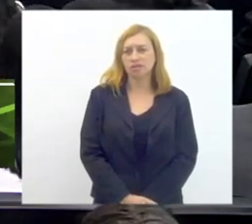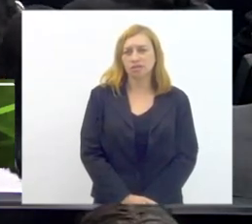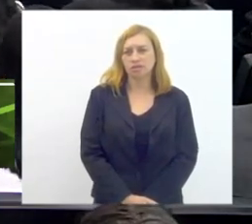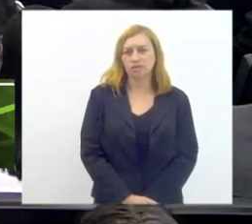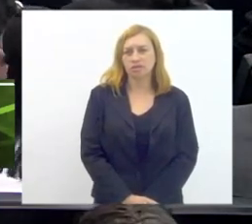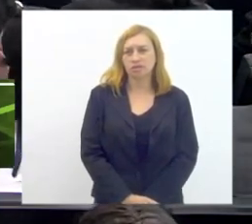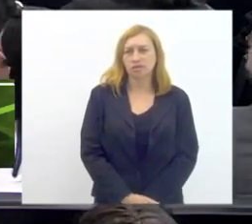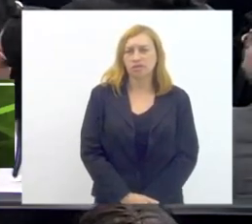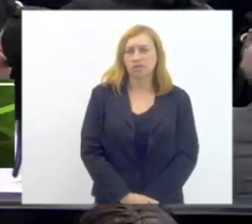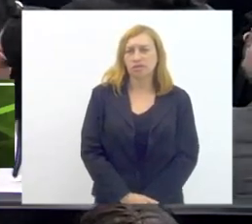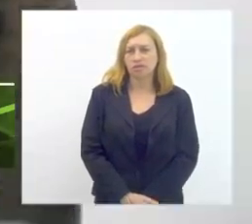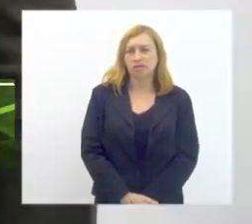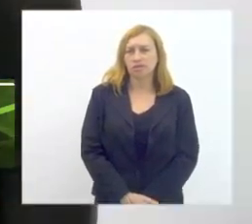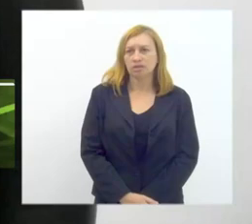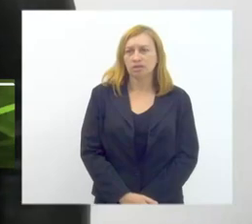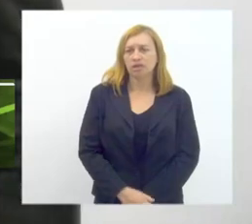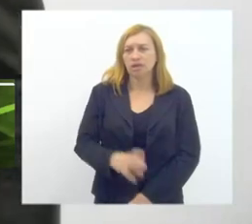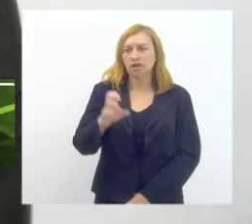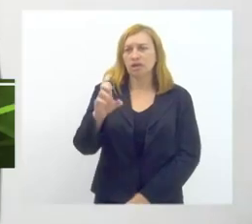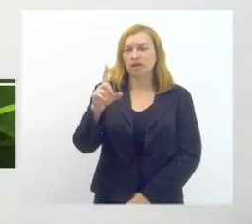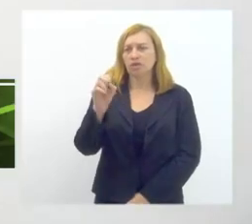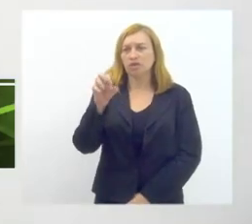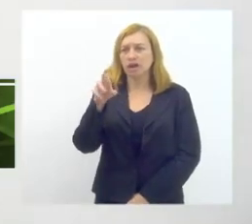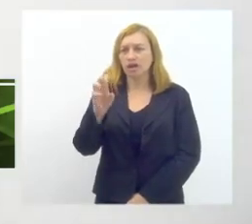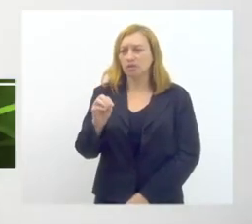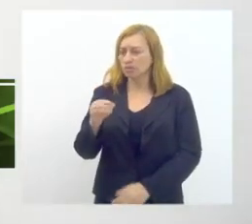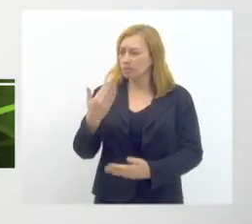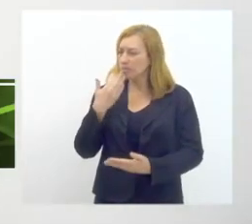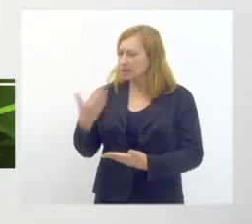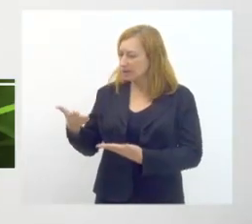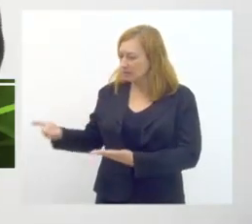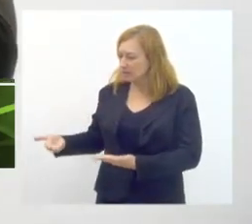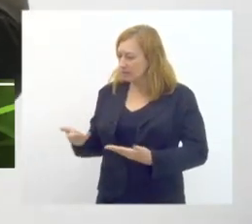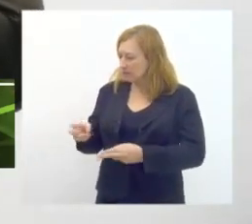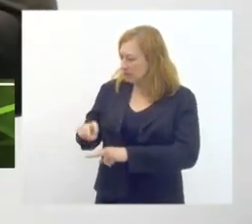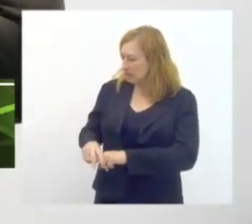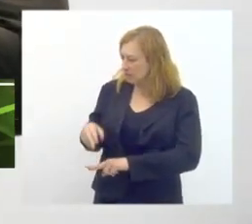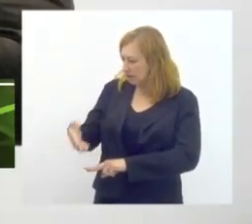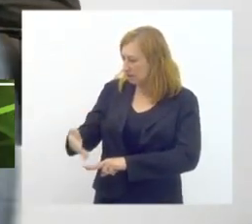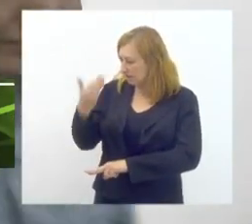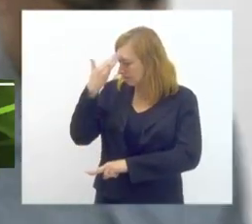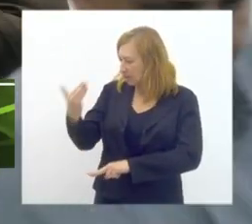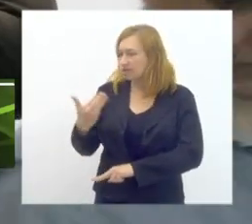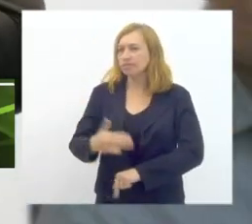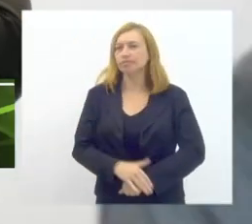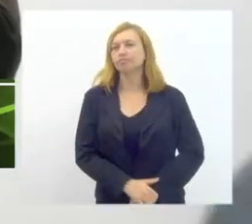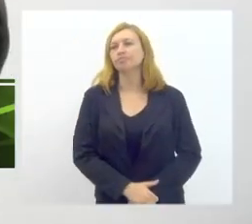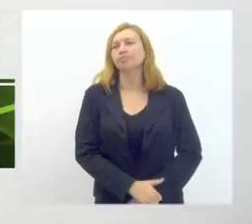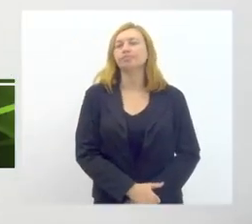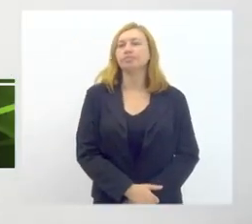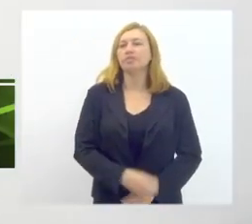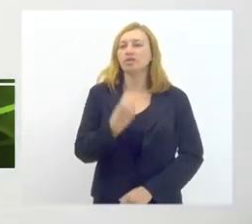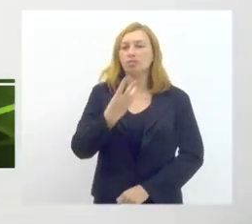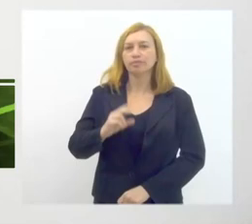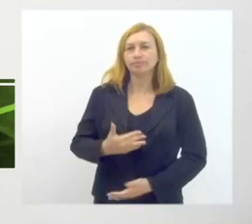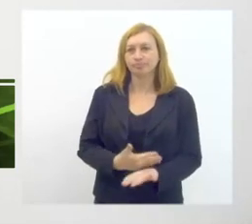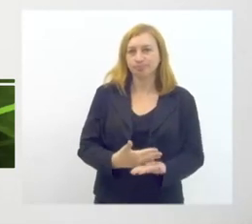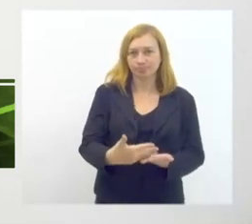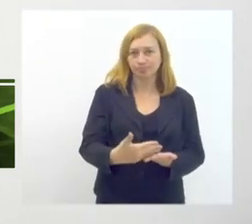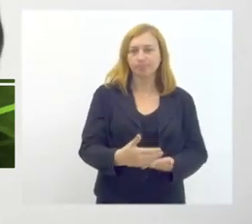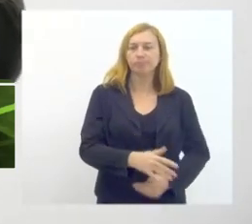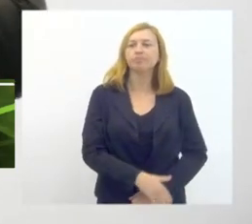Leonardo, eu queria pedir a você que sentasse aqui à frente, por favor. Muito obrigado. Bom, dando início,